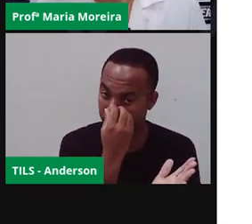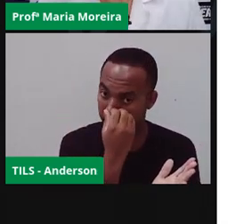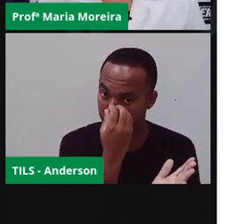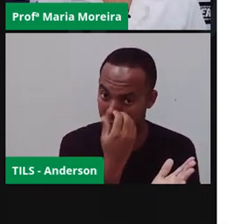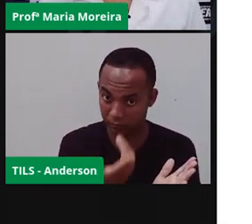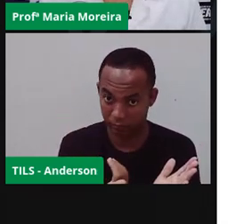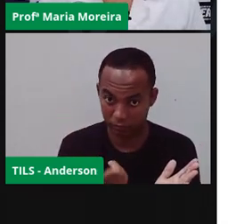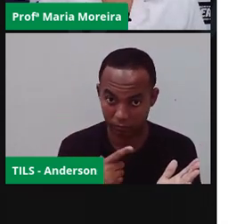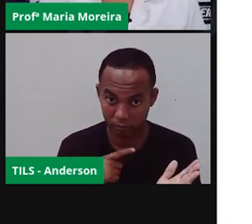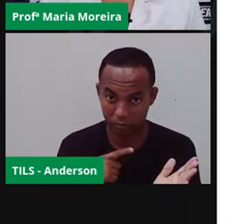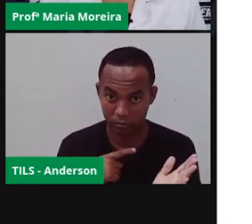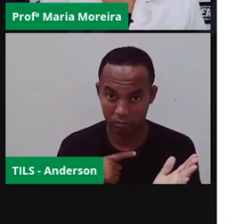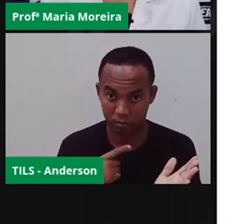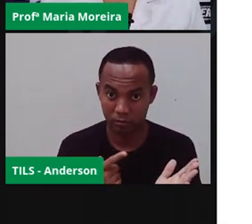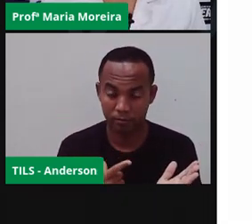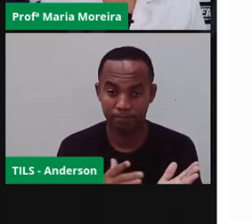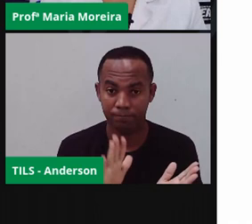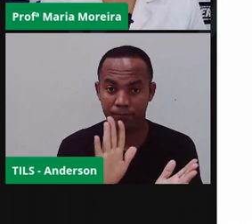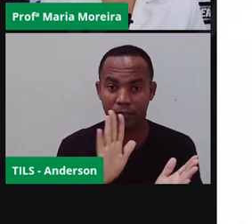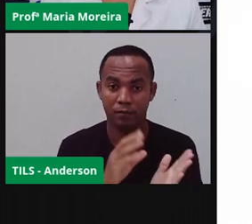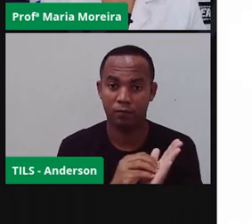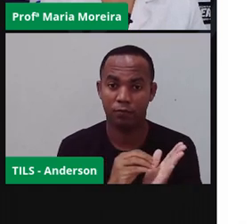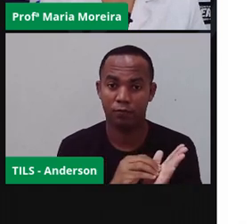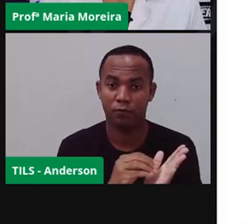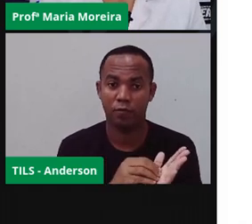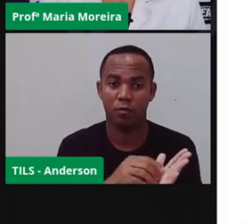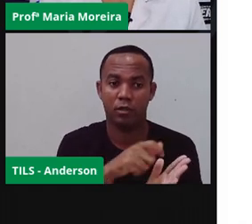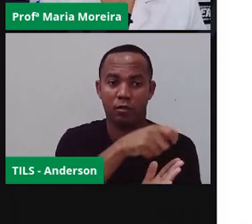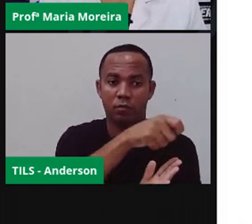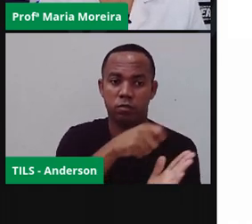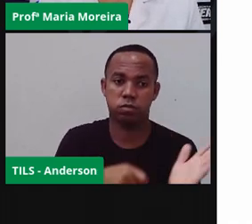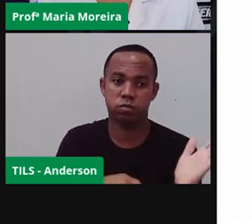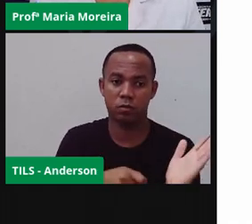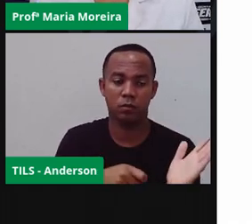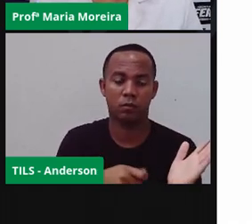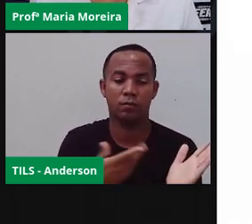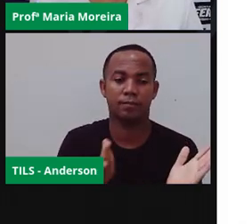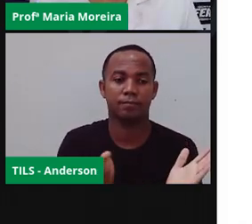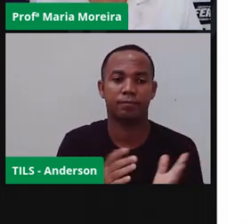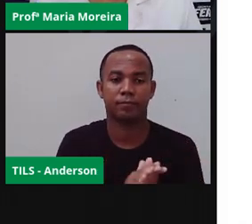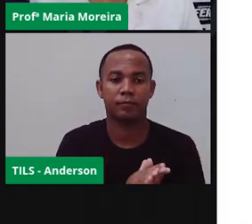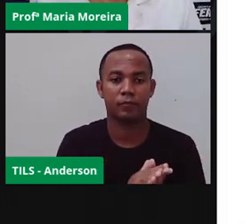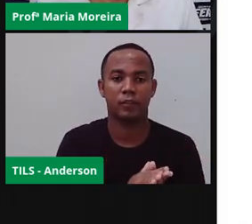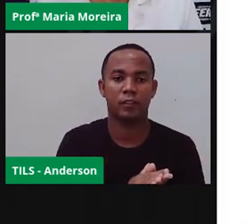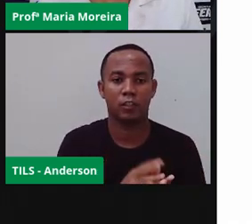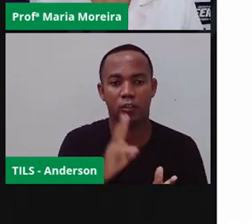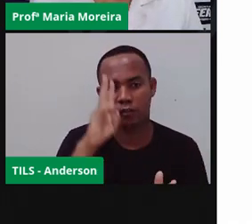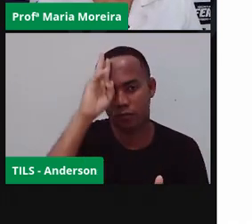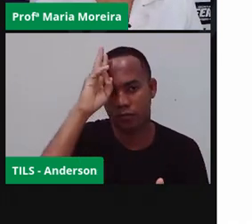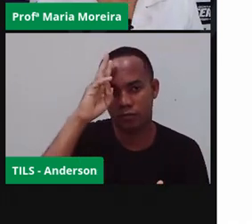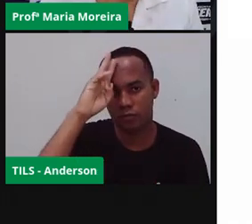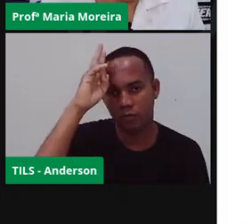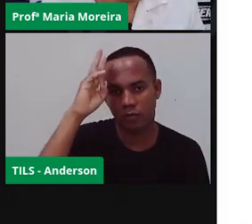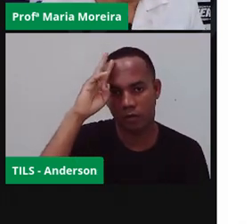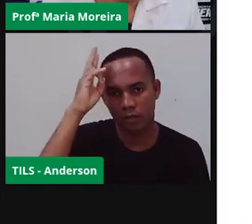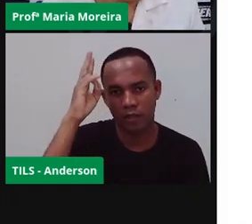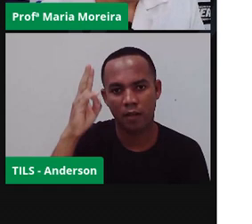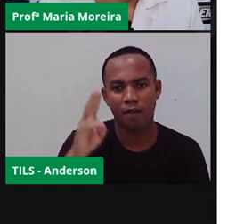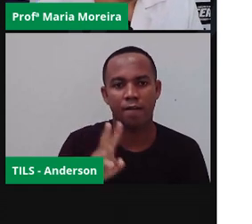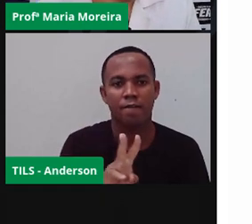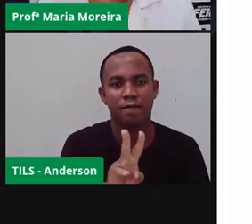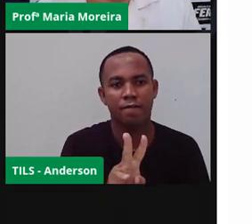é. Tá, a gente tem, mas a página está arrancada. O livro de história do vandalismo está